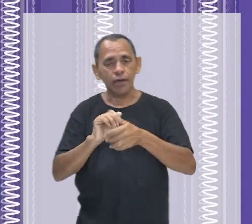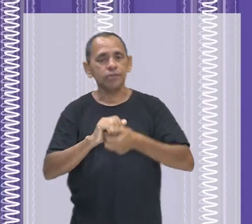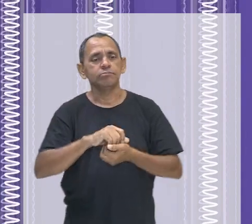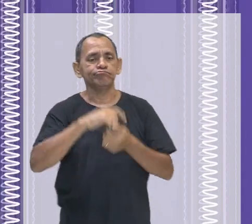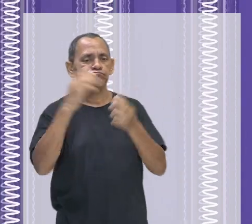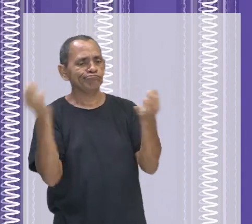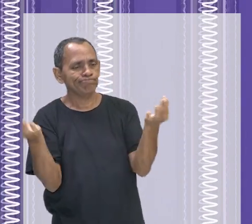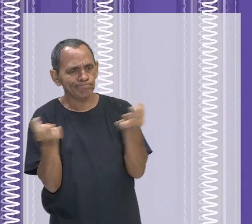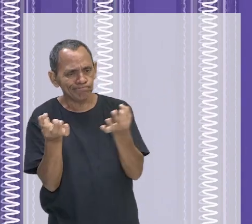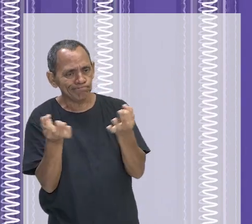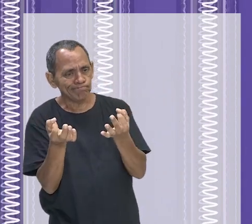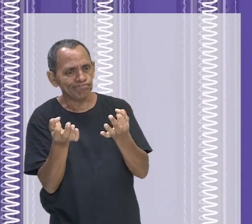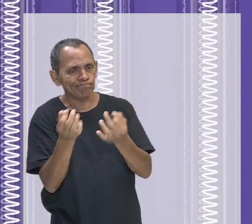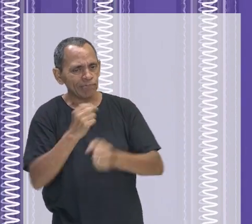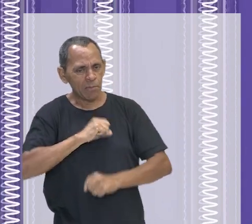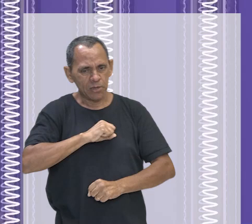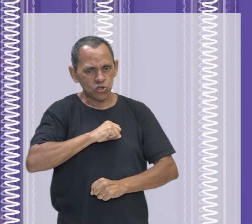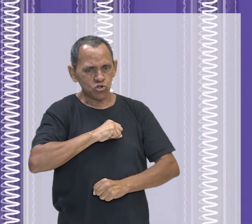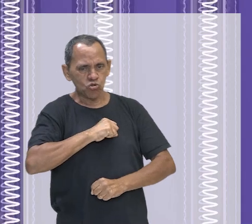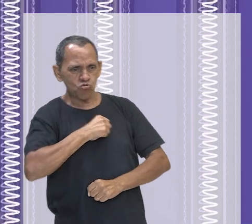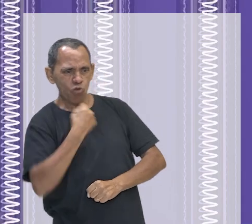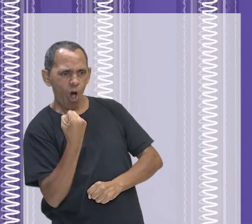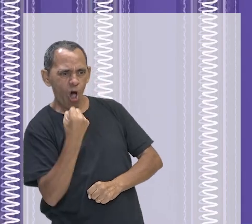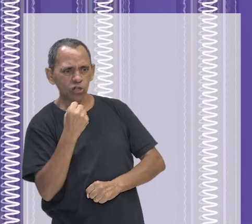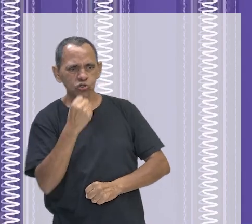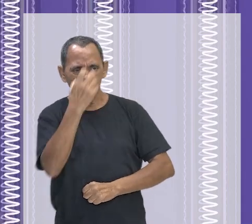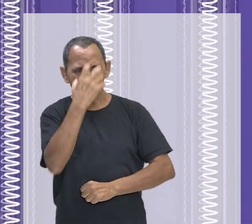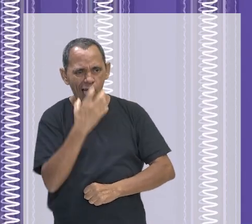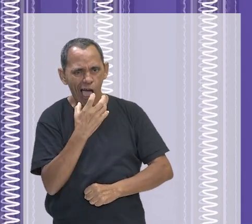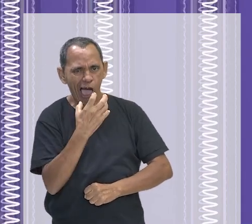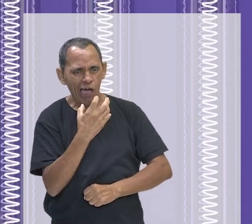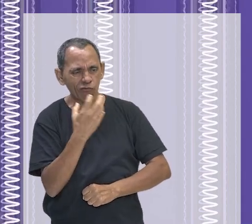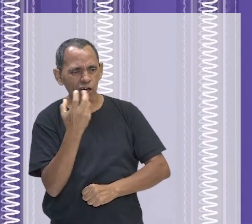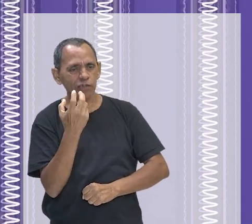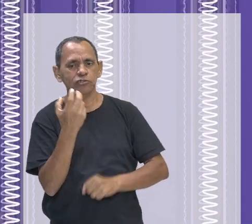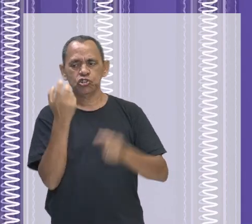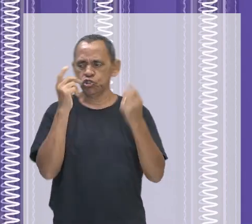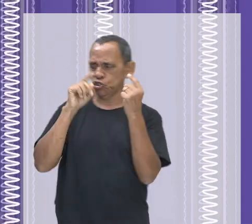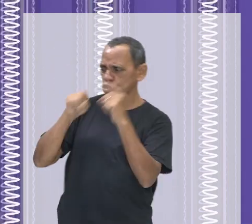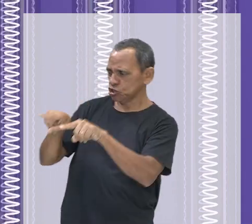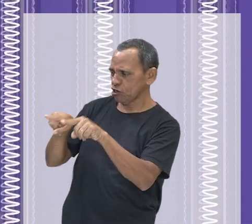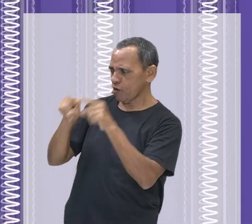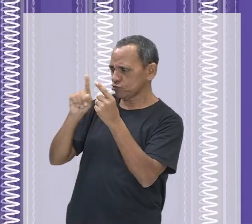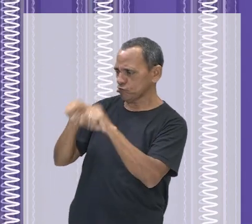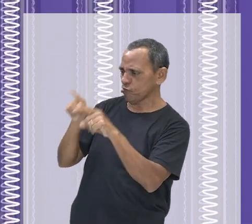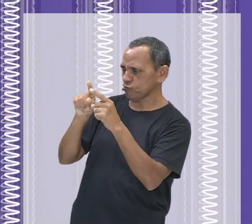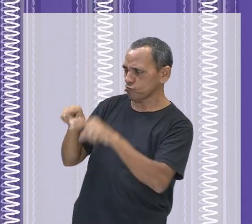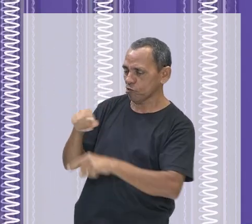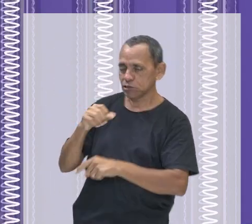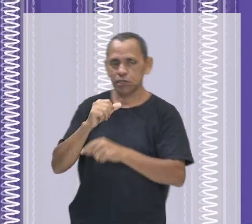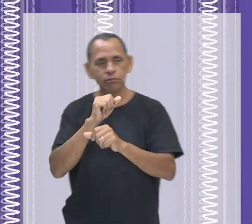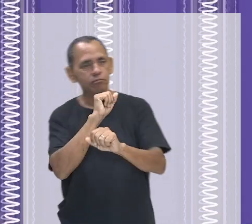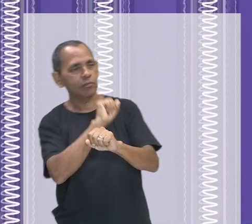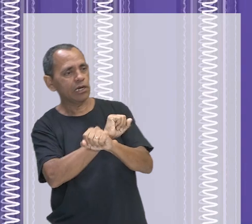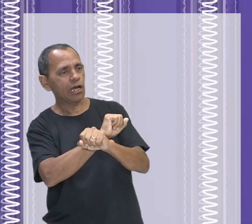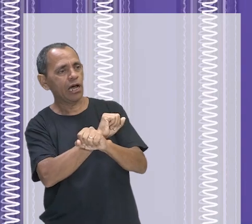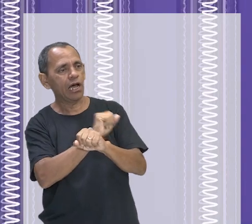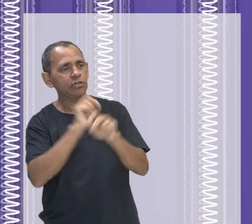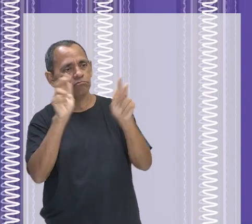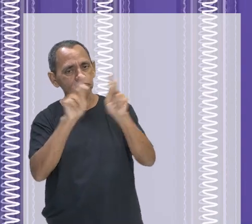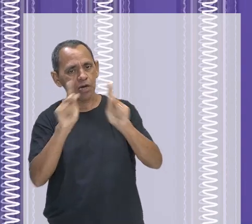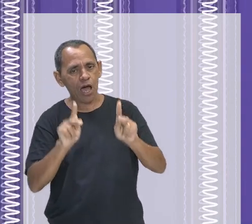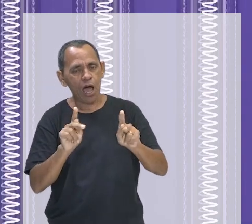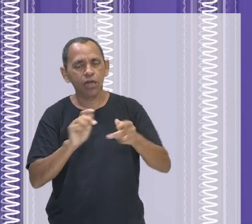com raiva, com ira sobre ele, e a pessoa levou tudo isso com ela, né? Levou tudo isso de volta